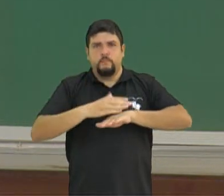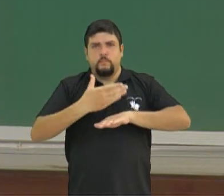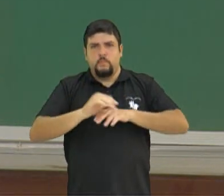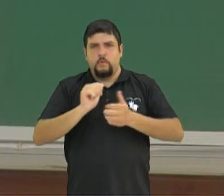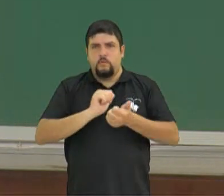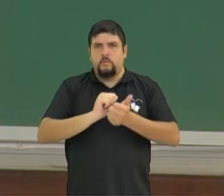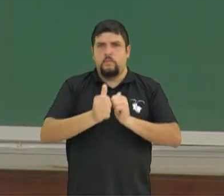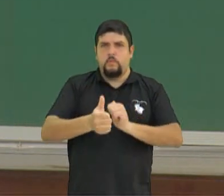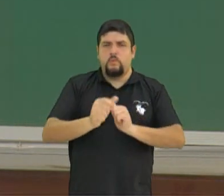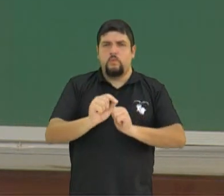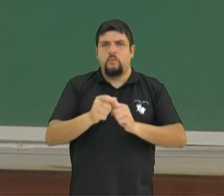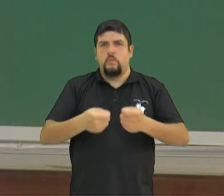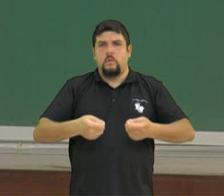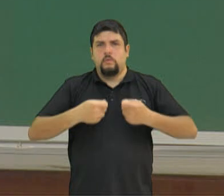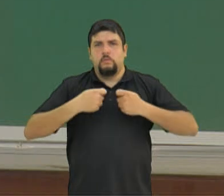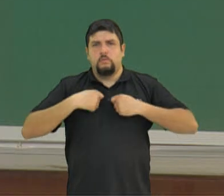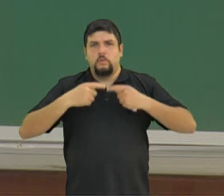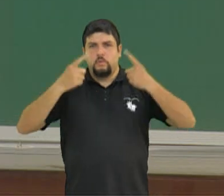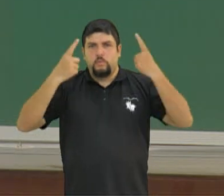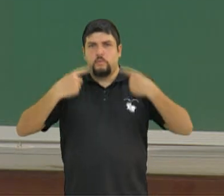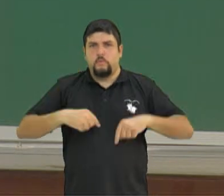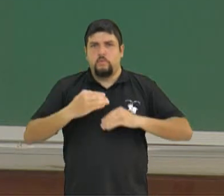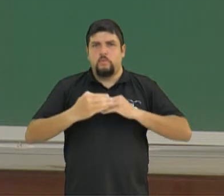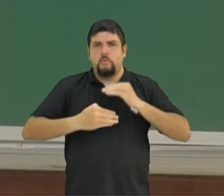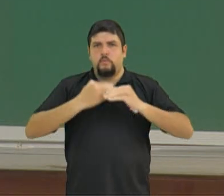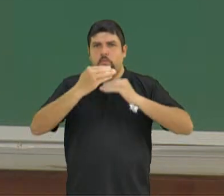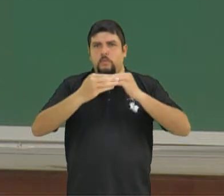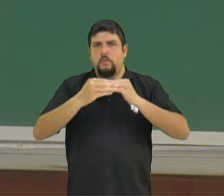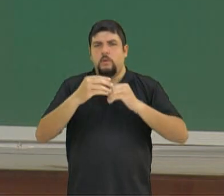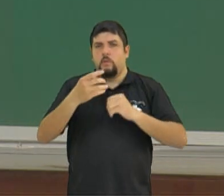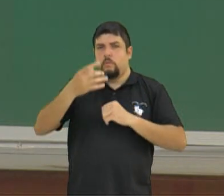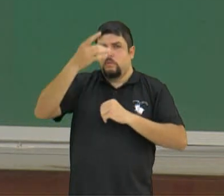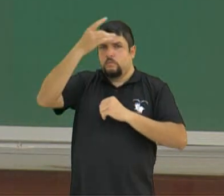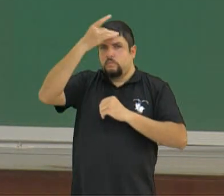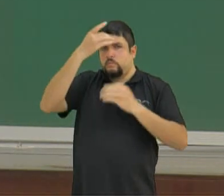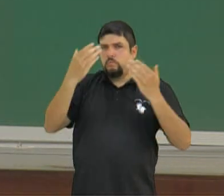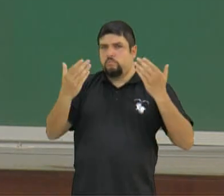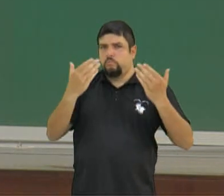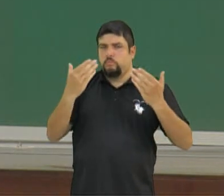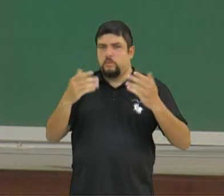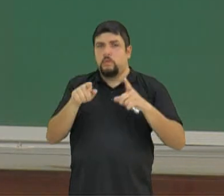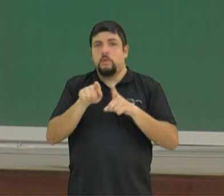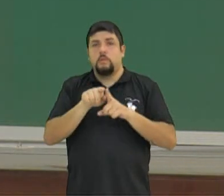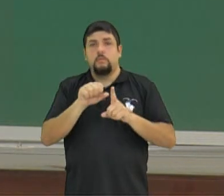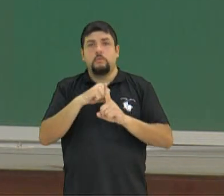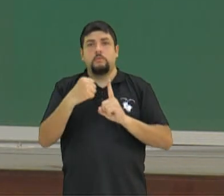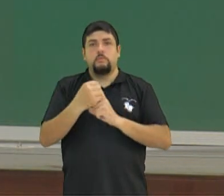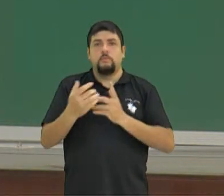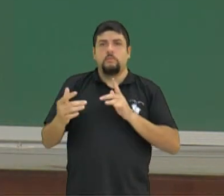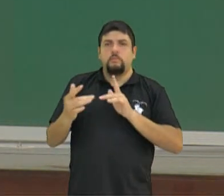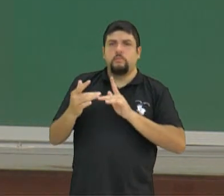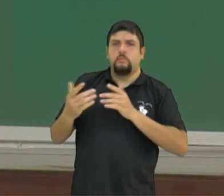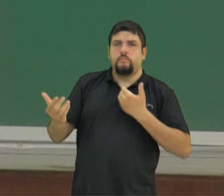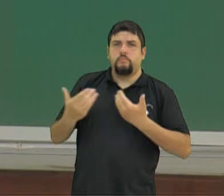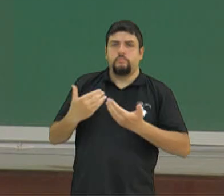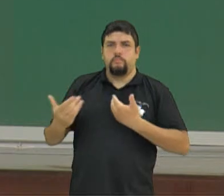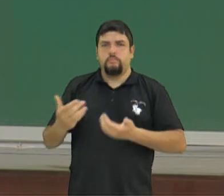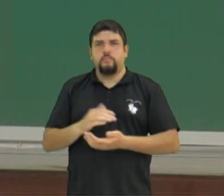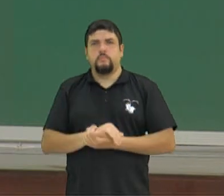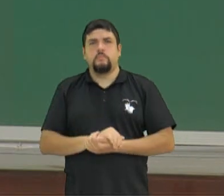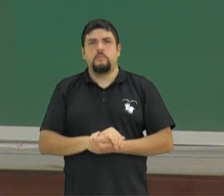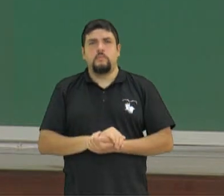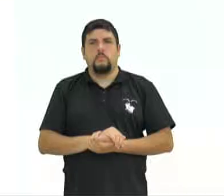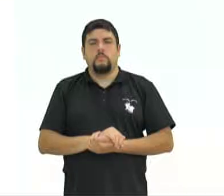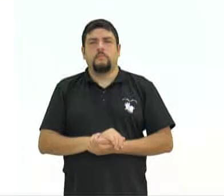o desenvolvimento físico, psíquico e social. Además, além disso, el deporte tiene